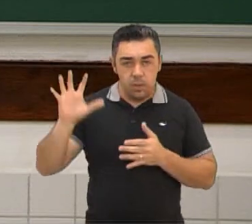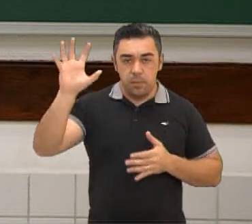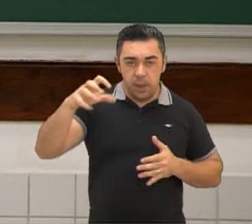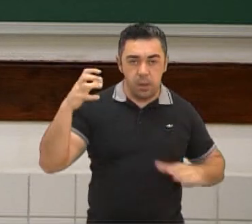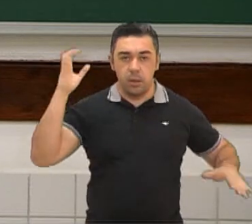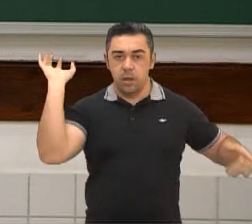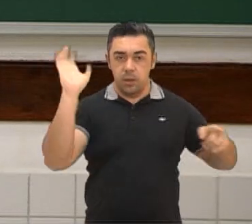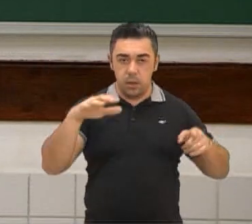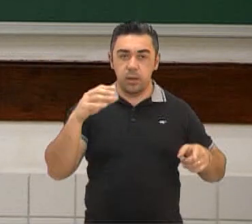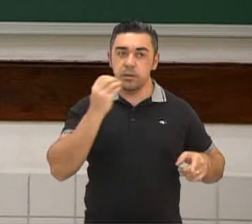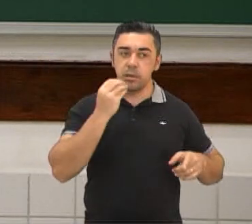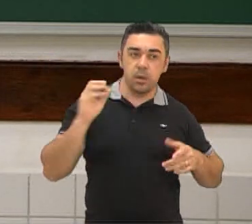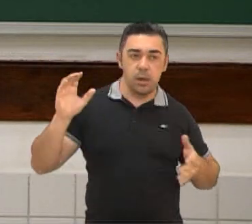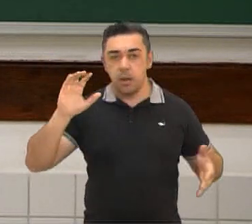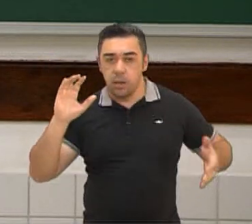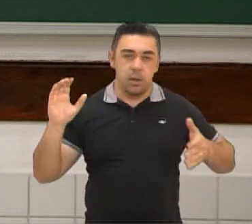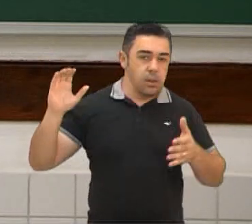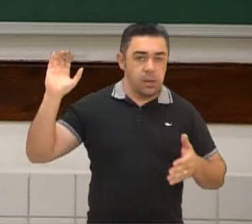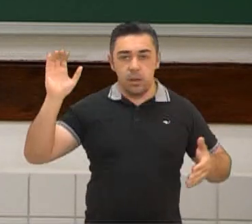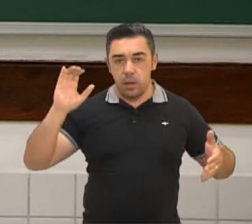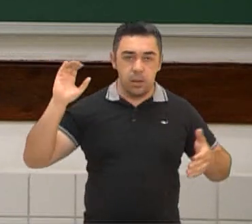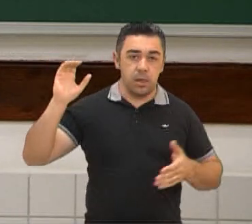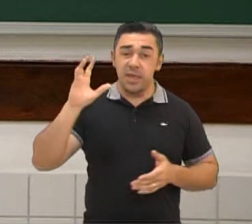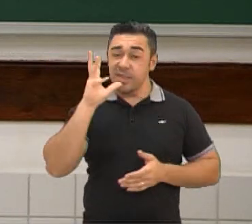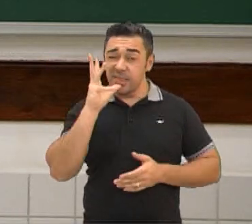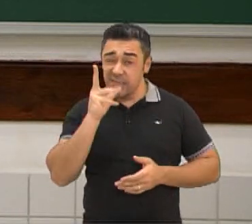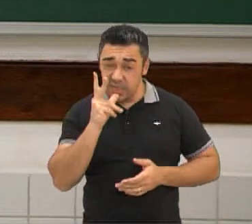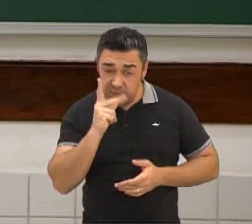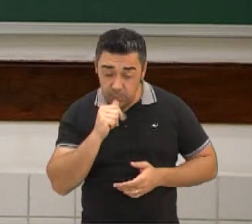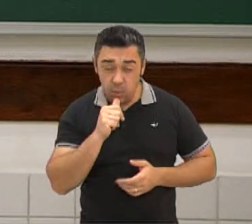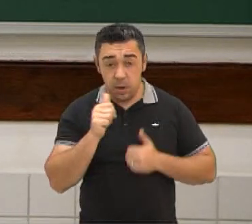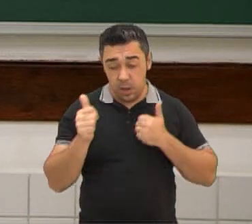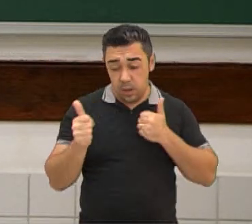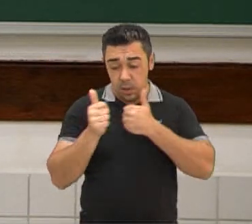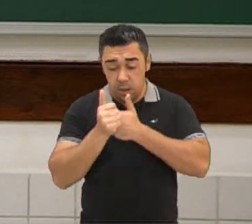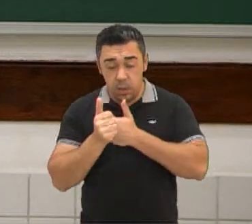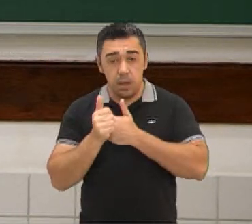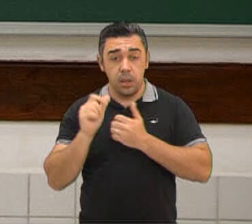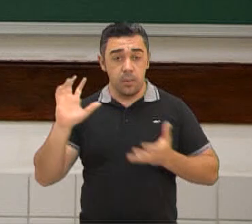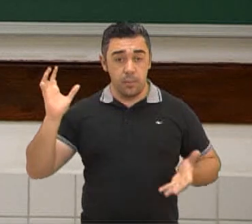que conduz o jogo. Se ele demorar para chegar na bola, o